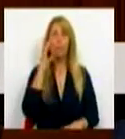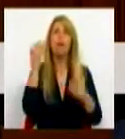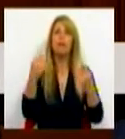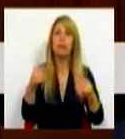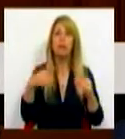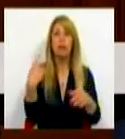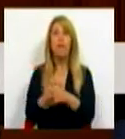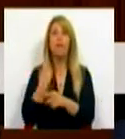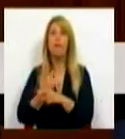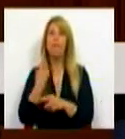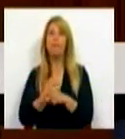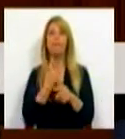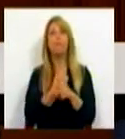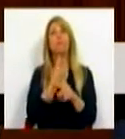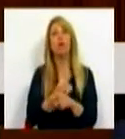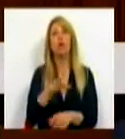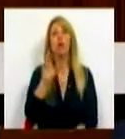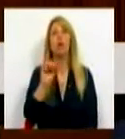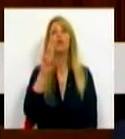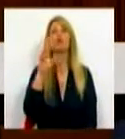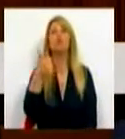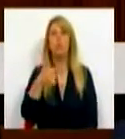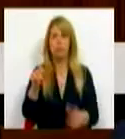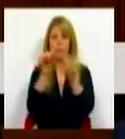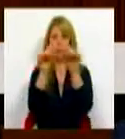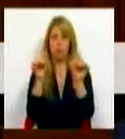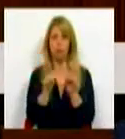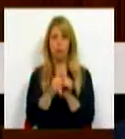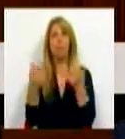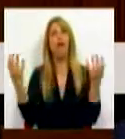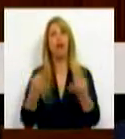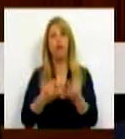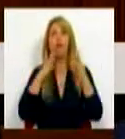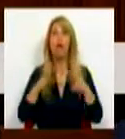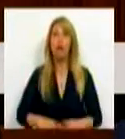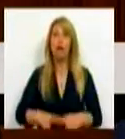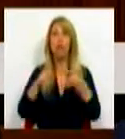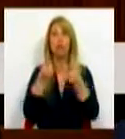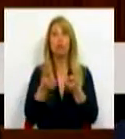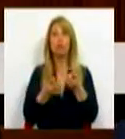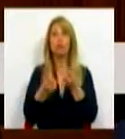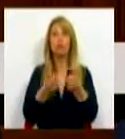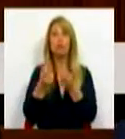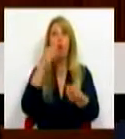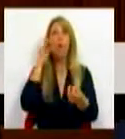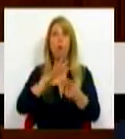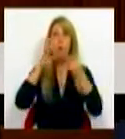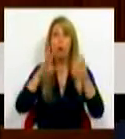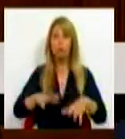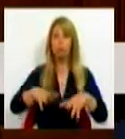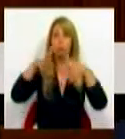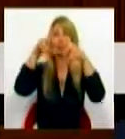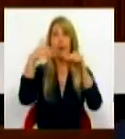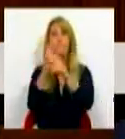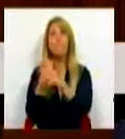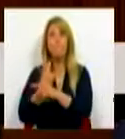portanto, vários subsistemas que foram evoluindo à medida que o próprio banco evoluiu em termos de produtos. O que quer dizer que,